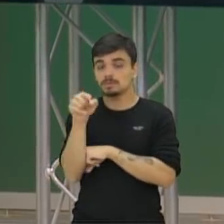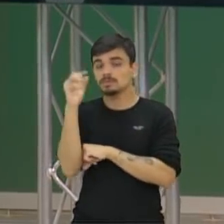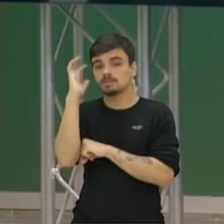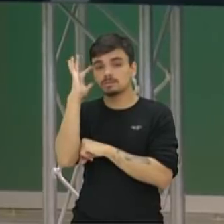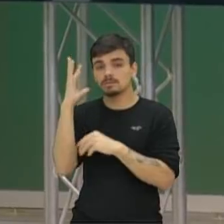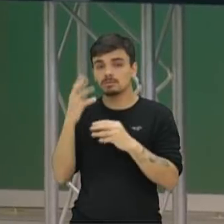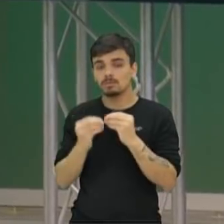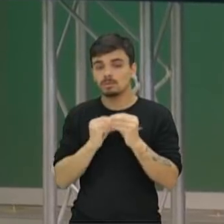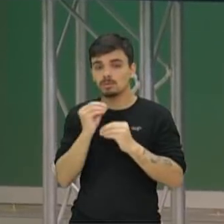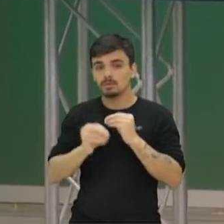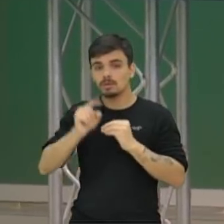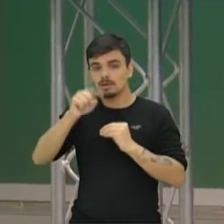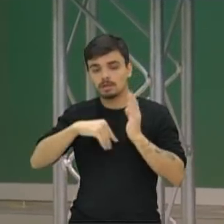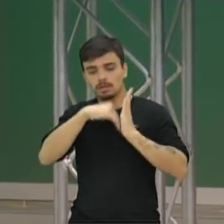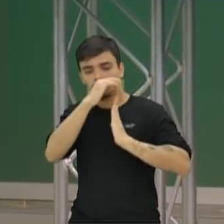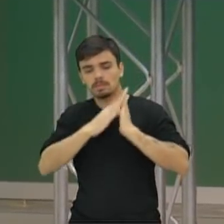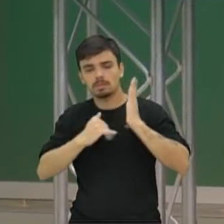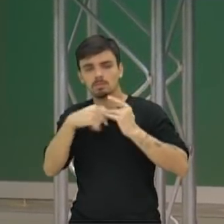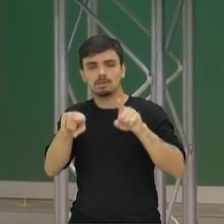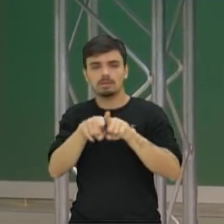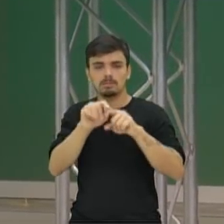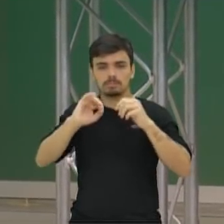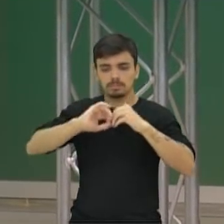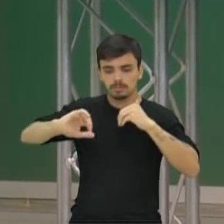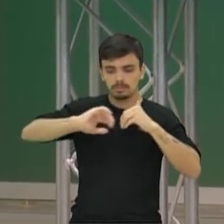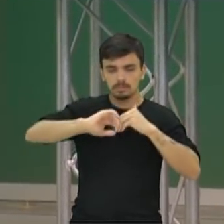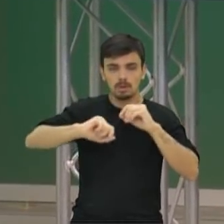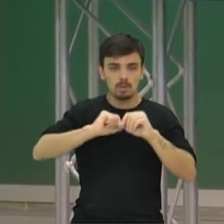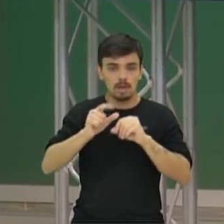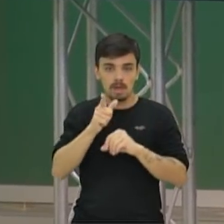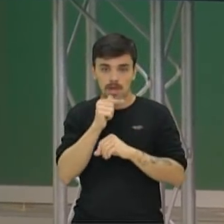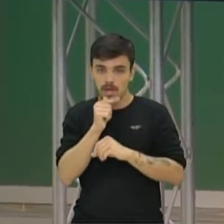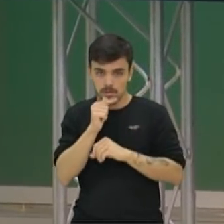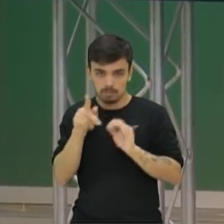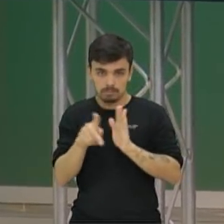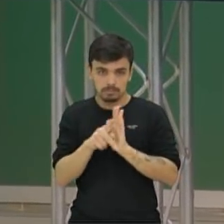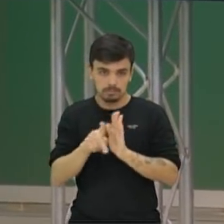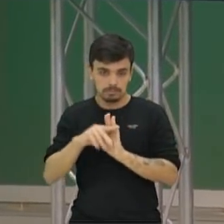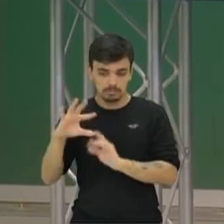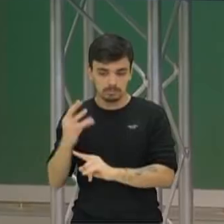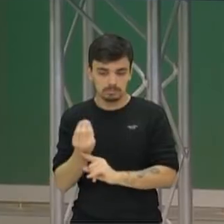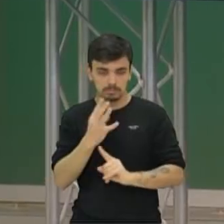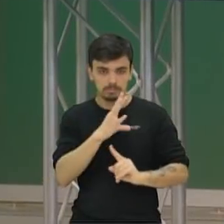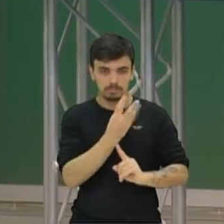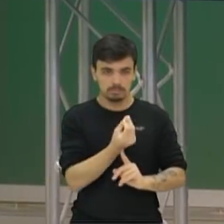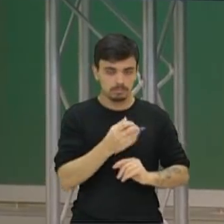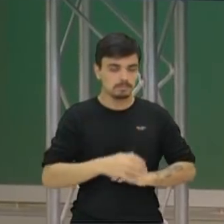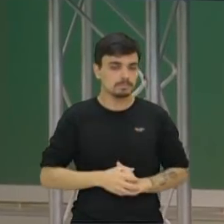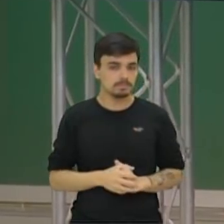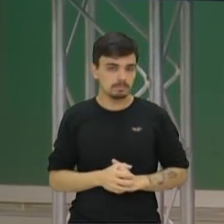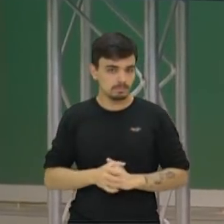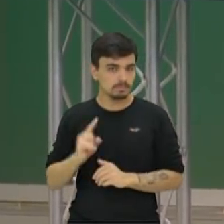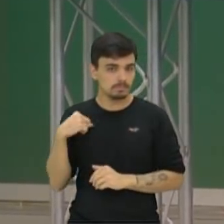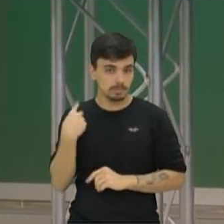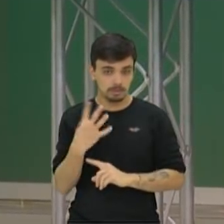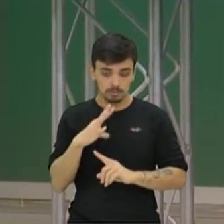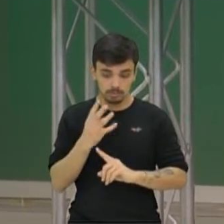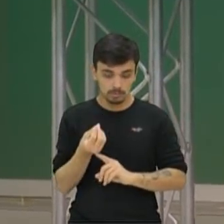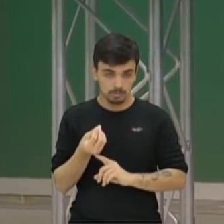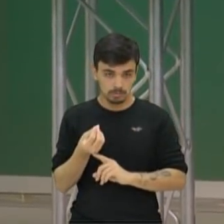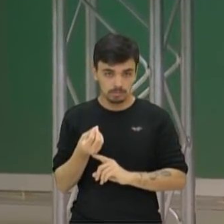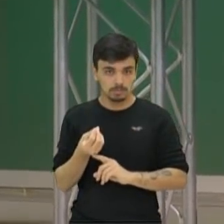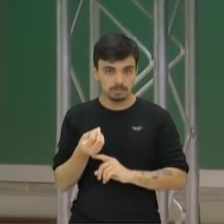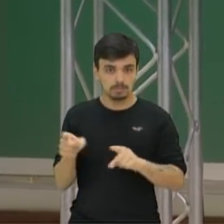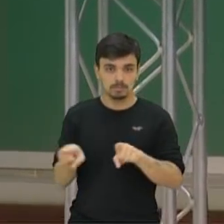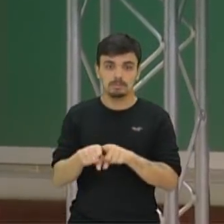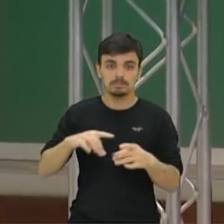era a pintura e como foi uma divisão de águas para as nossas artes,